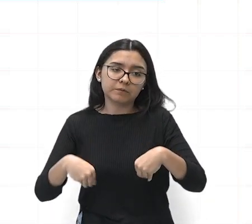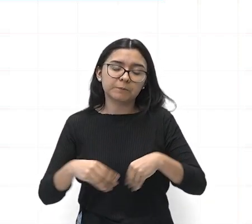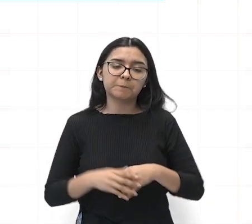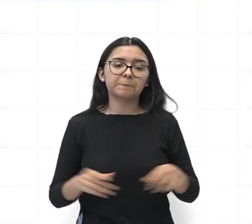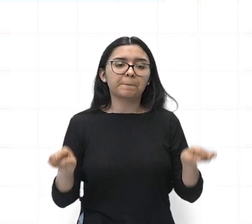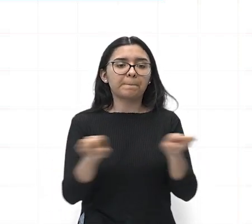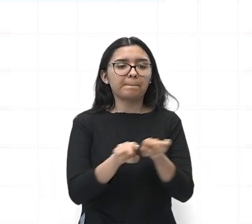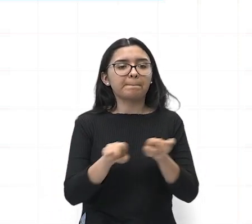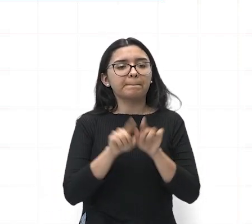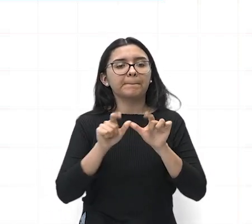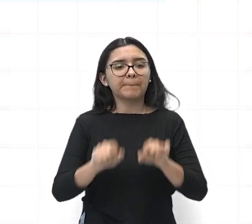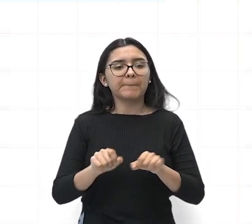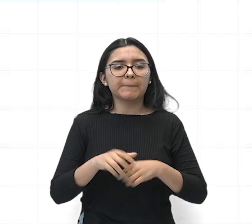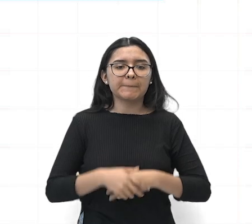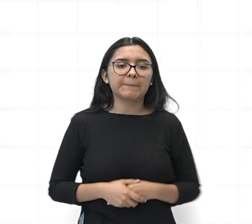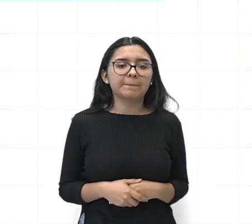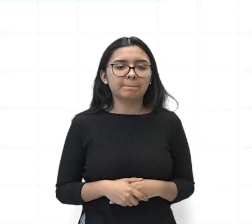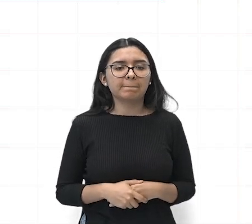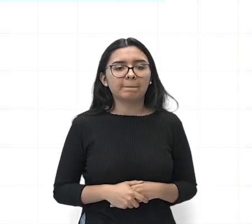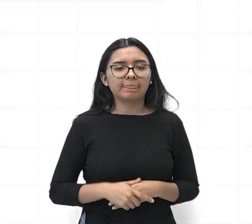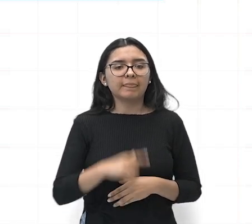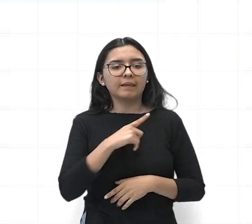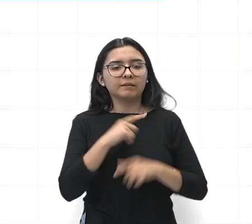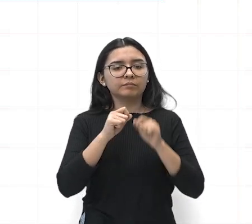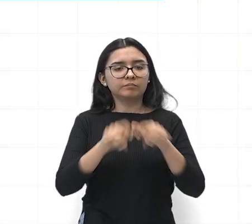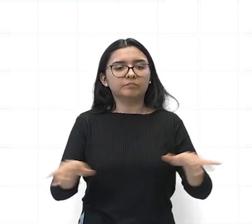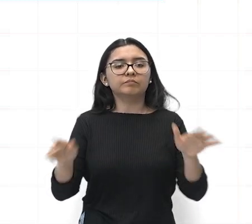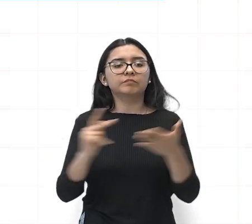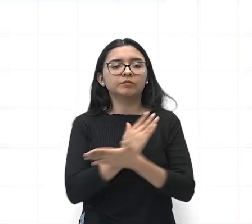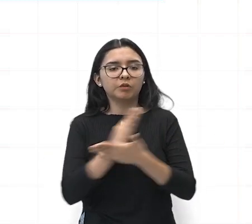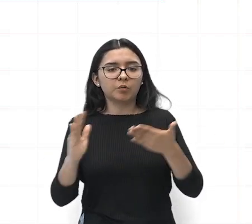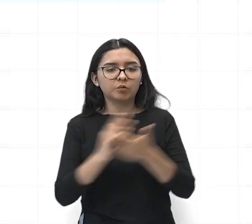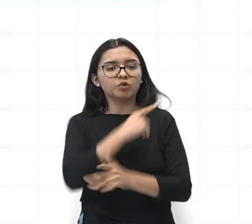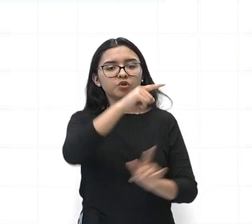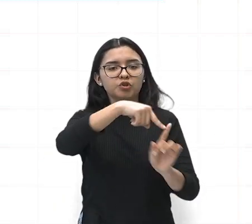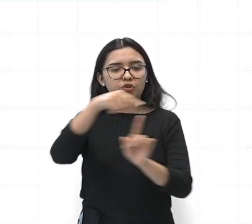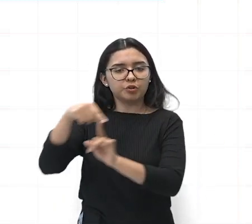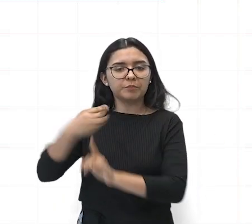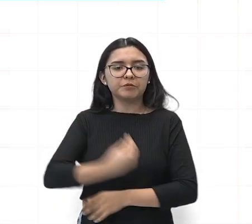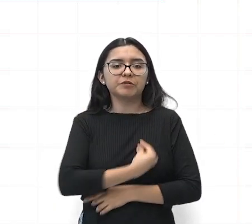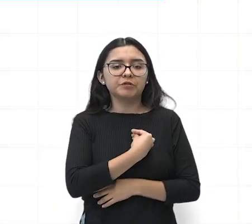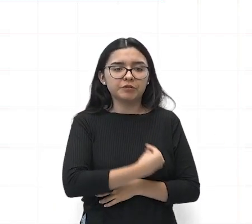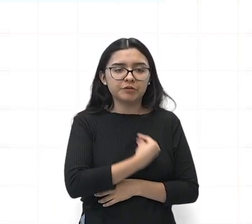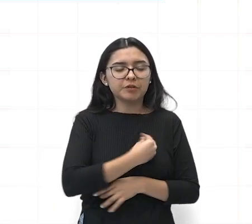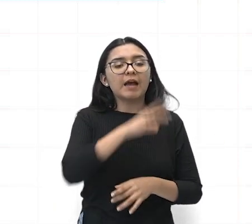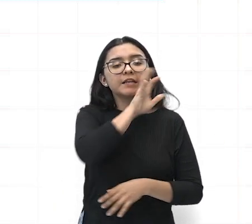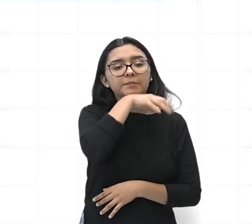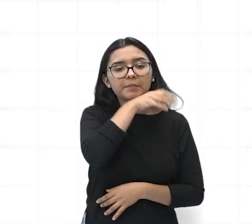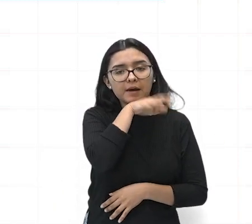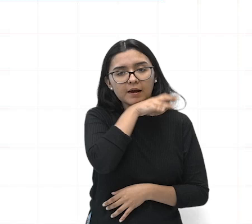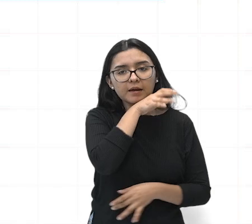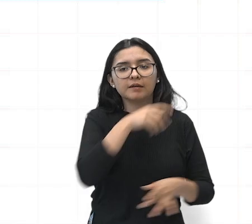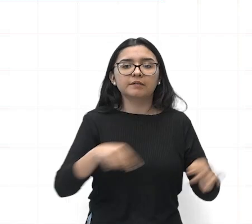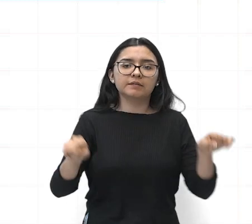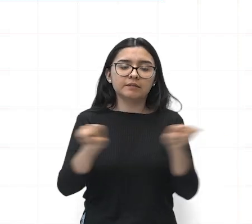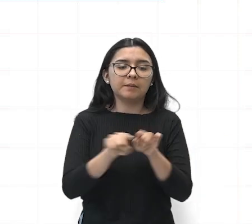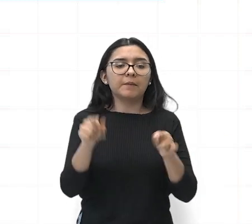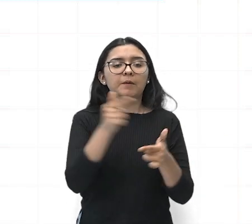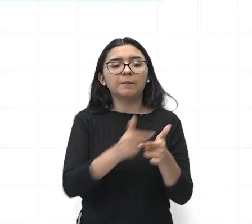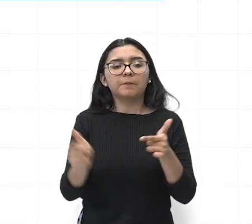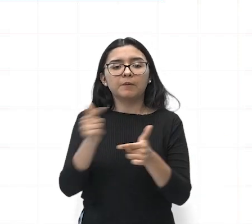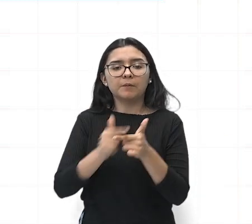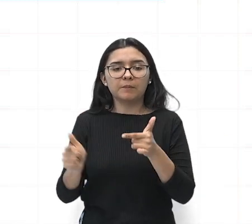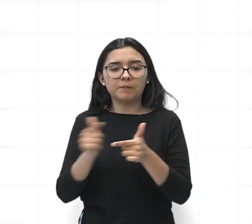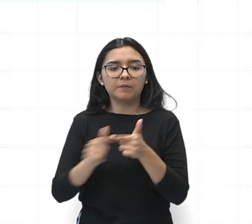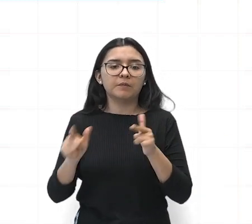A expansão e também a exploração excessiva de algumas espécies animais e ainda aí o problema das